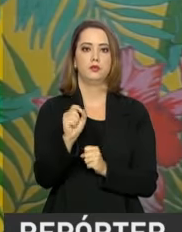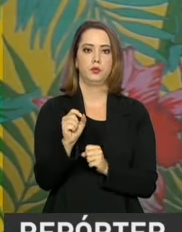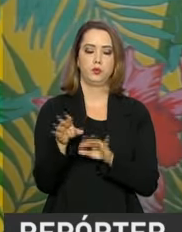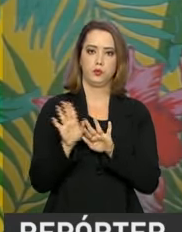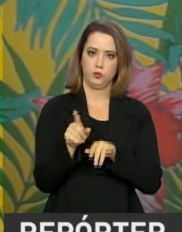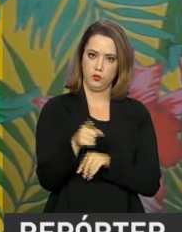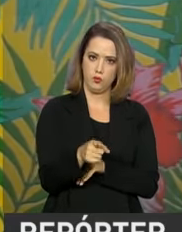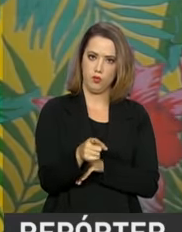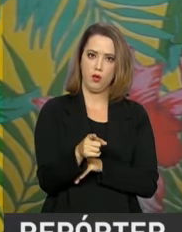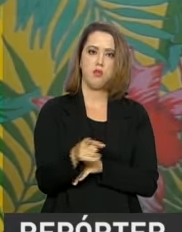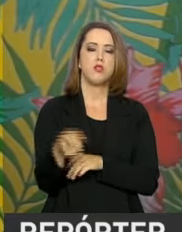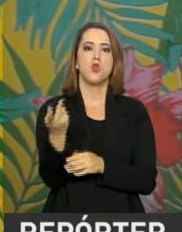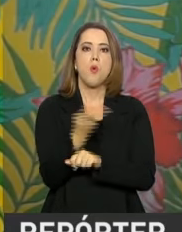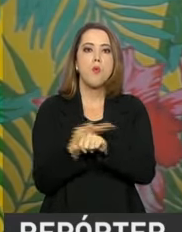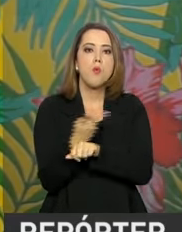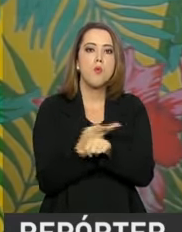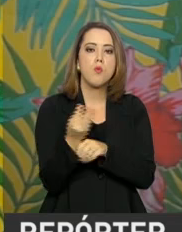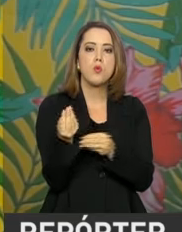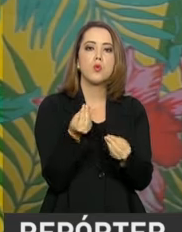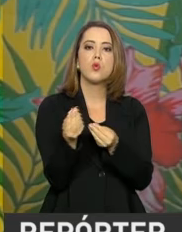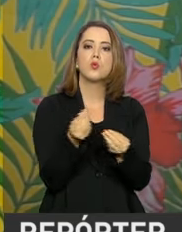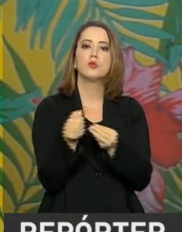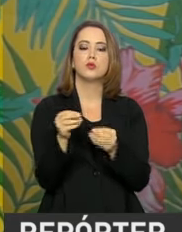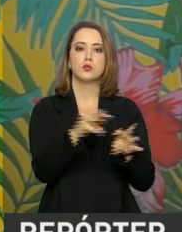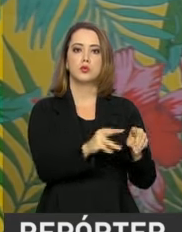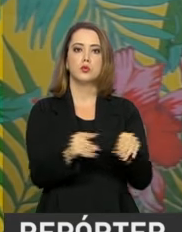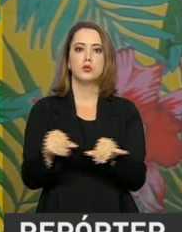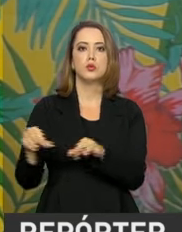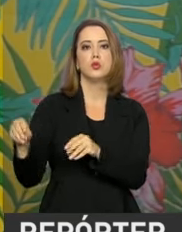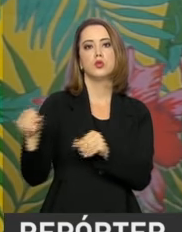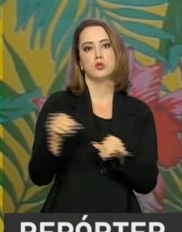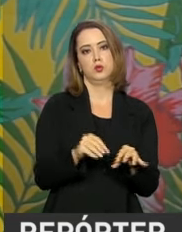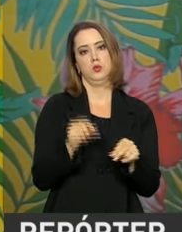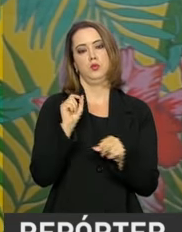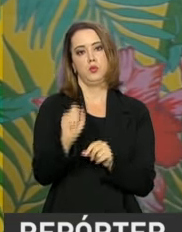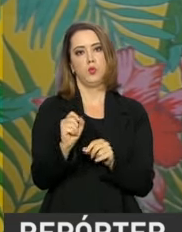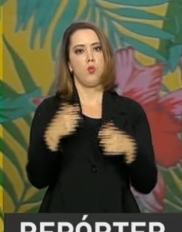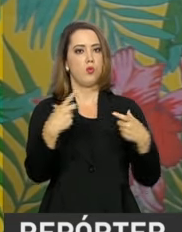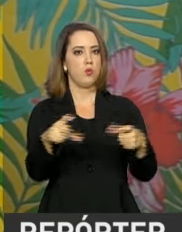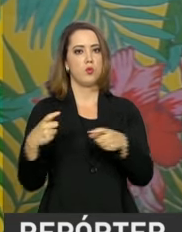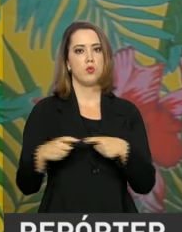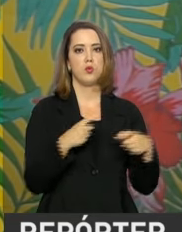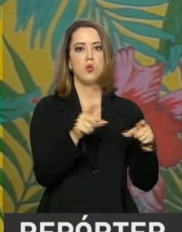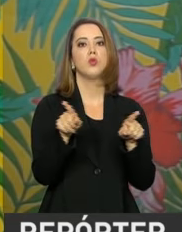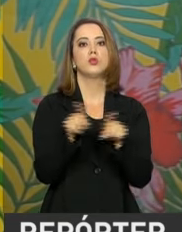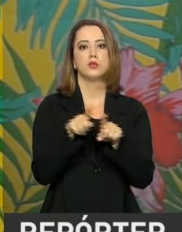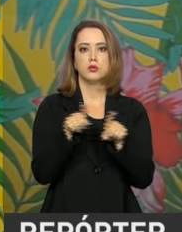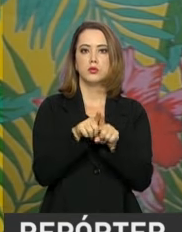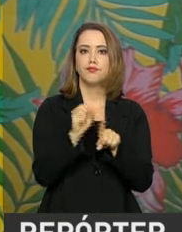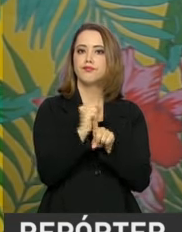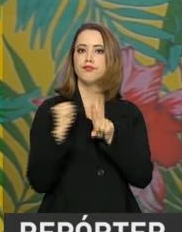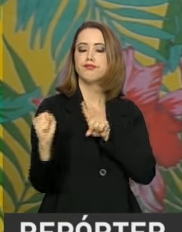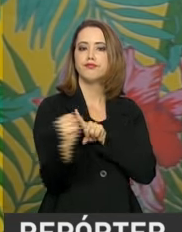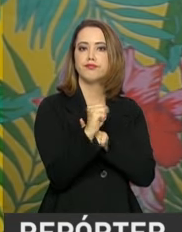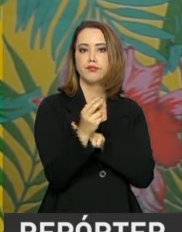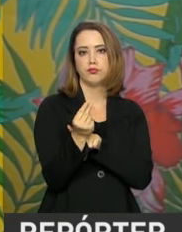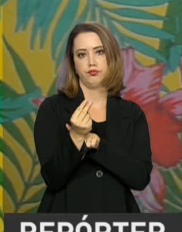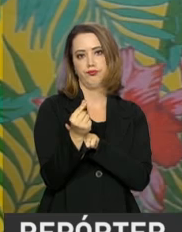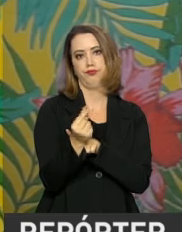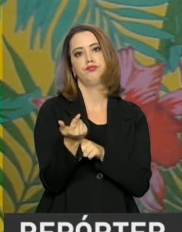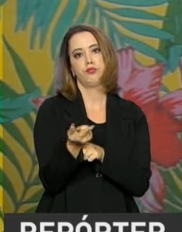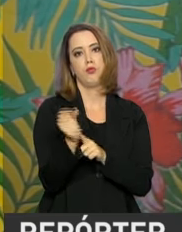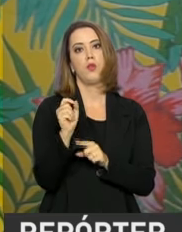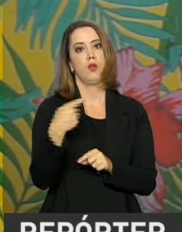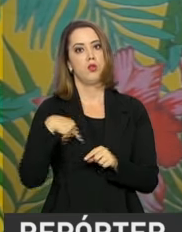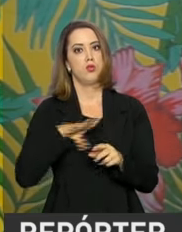solo, informações de geologia, da geomorfologia, com informações socioeconômicas. Então, dessa forma, o que nós